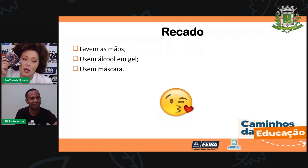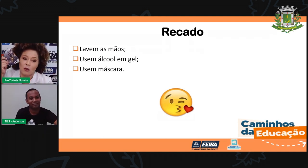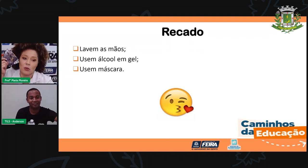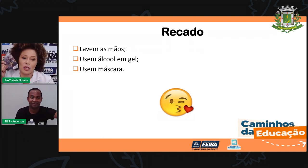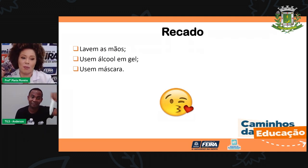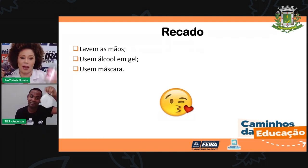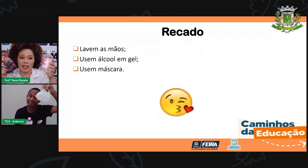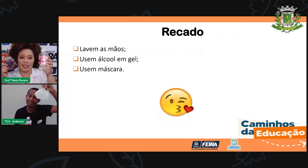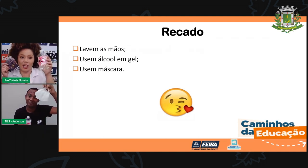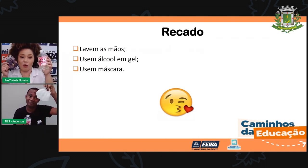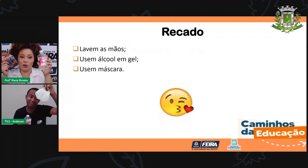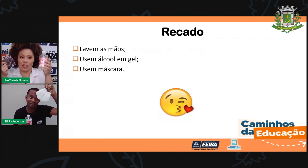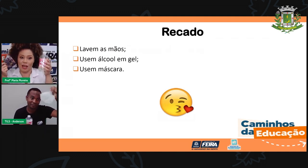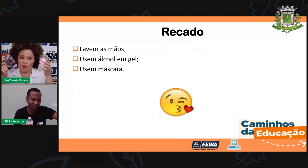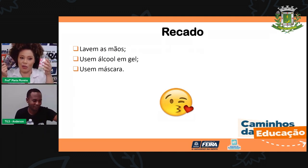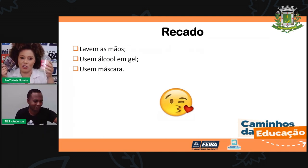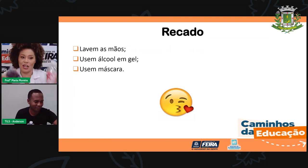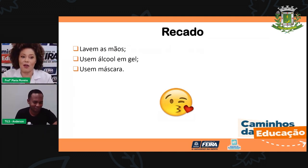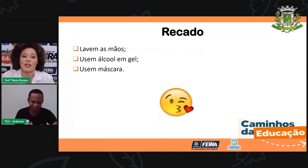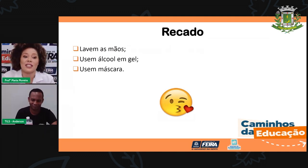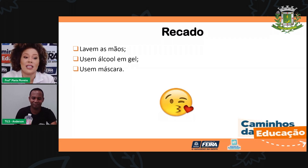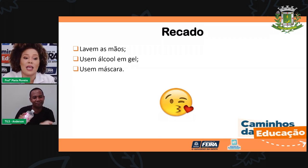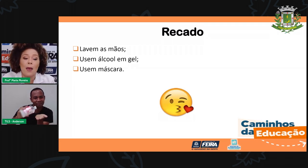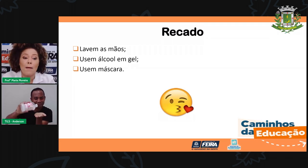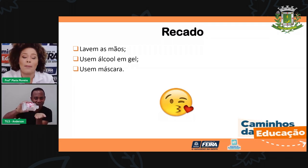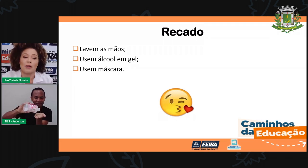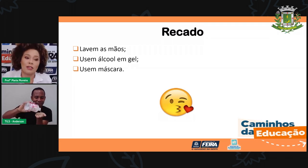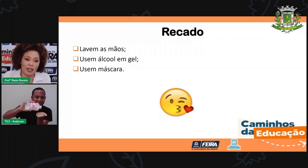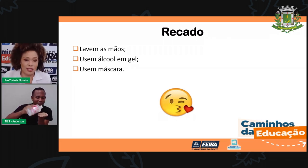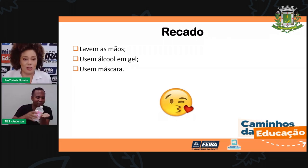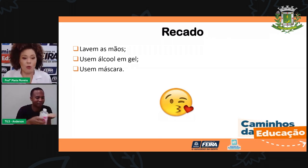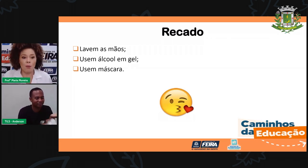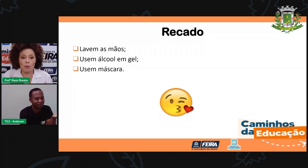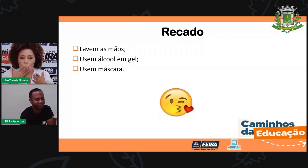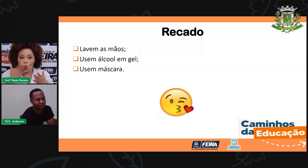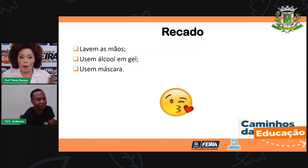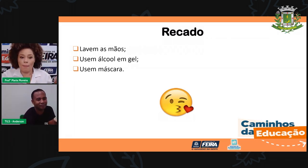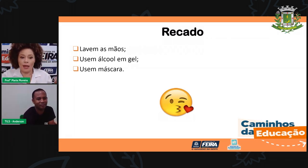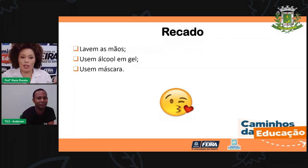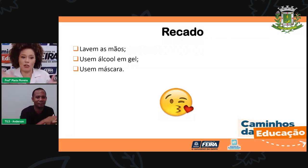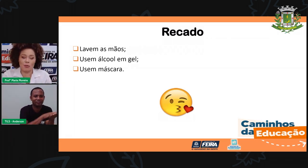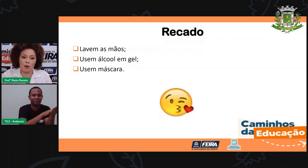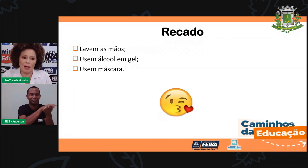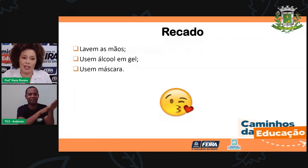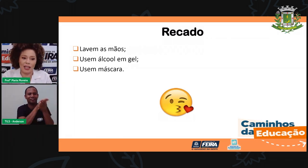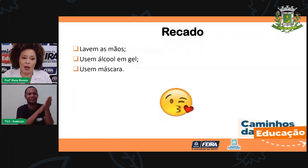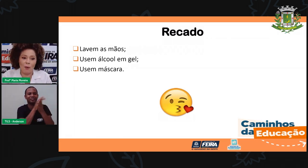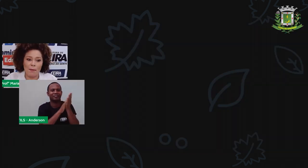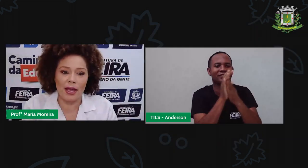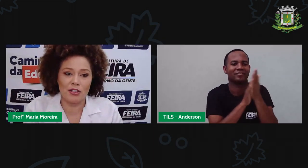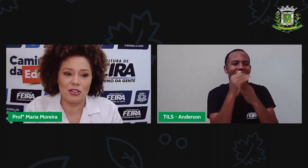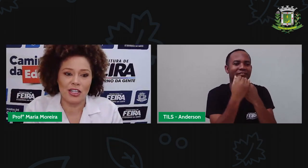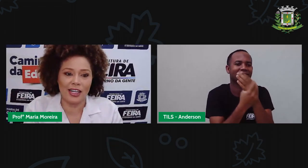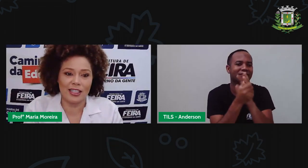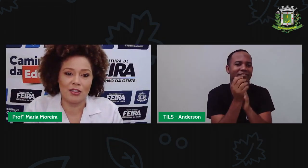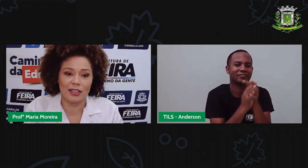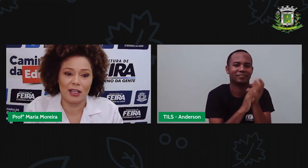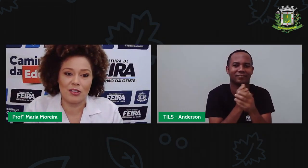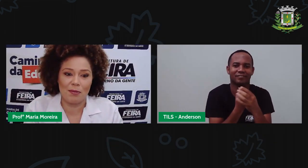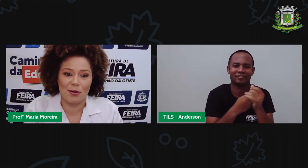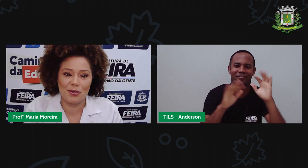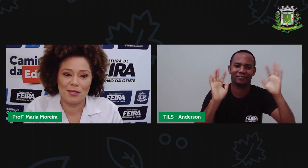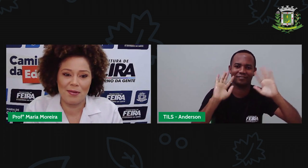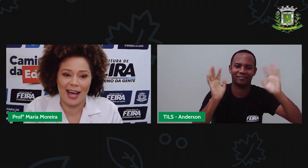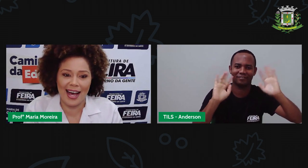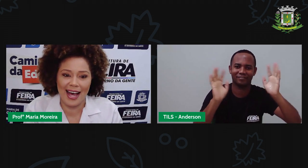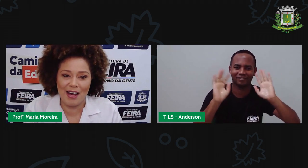usando. Usem máscara, usem álcool em gel e se protejam. Um beijo de Promaria, um beijo de Andressa, e até